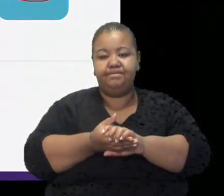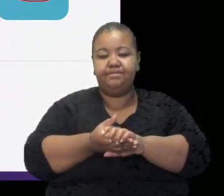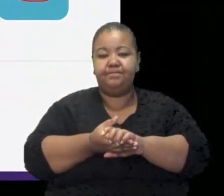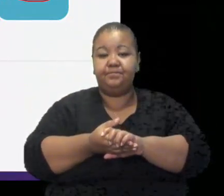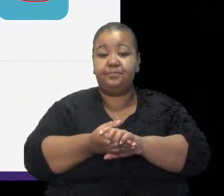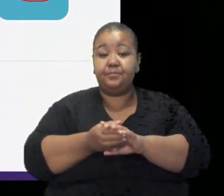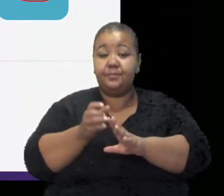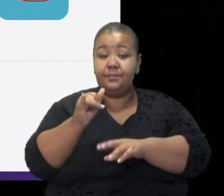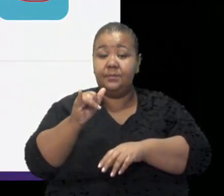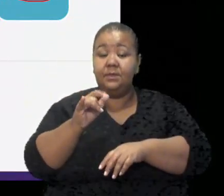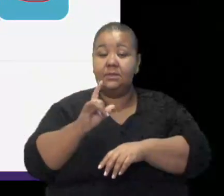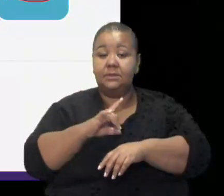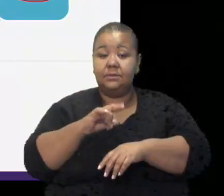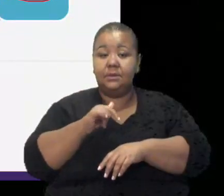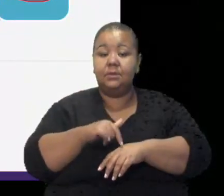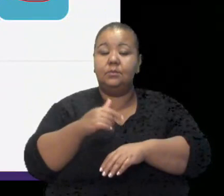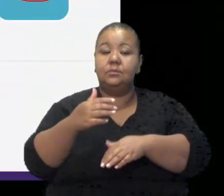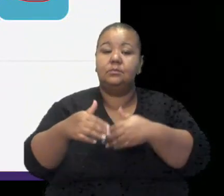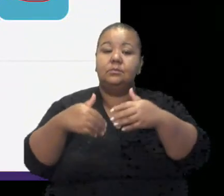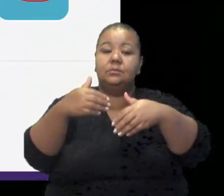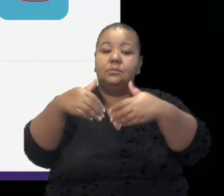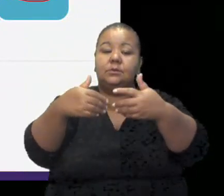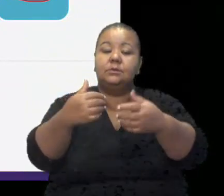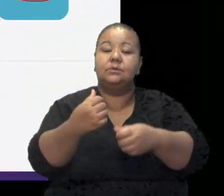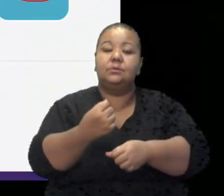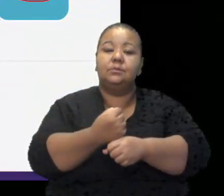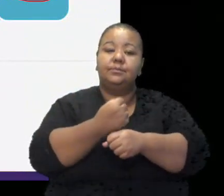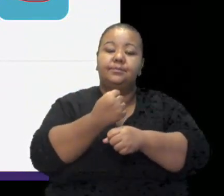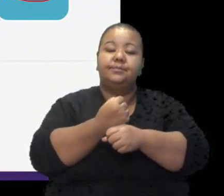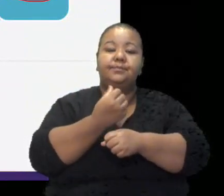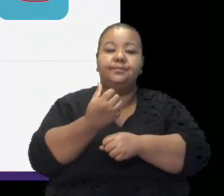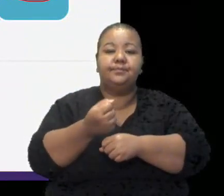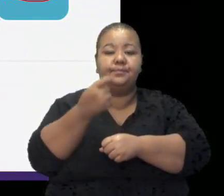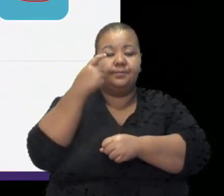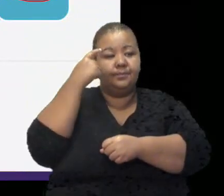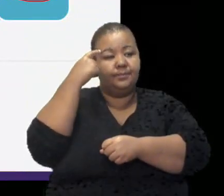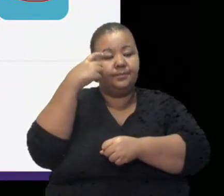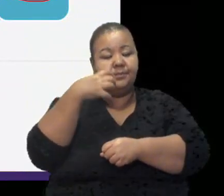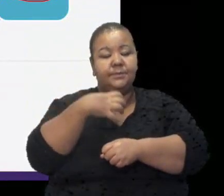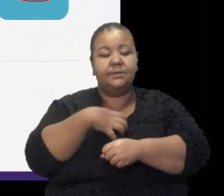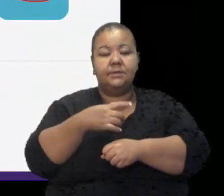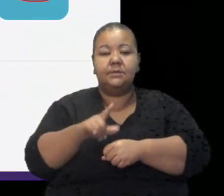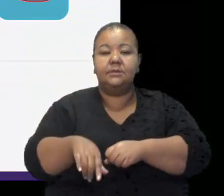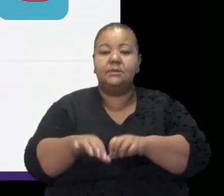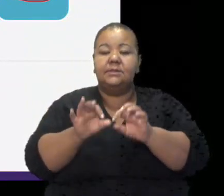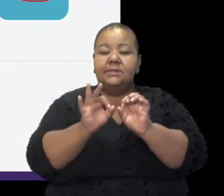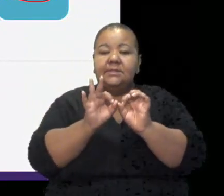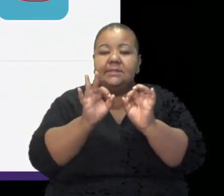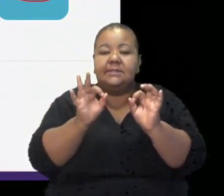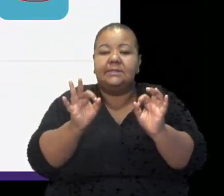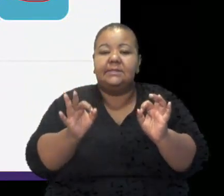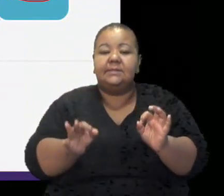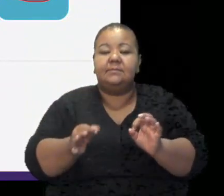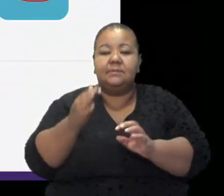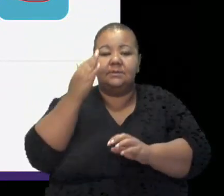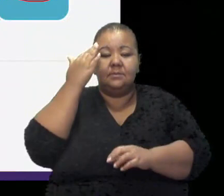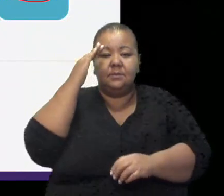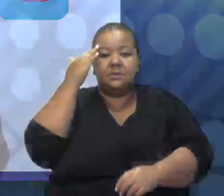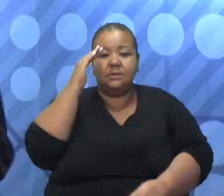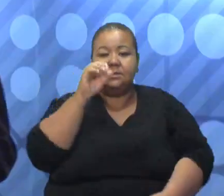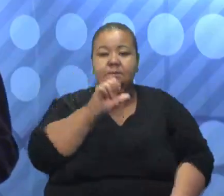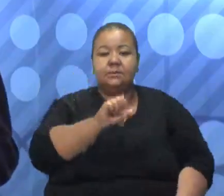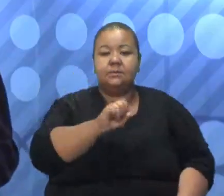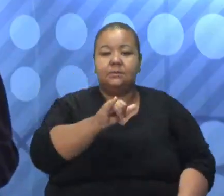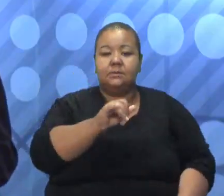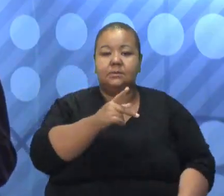se eu tenho todo um processo produtivo, vamos pensar de uma maneira bem simples para entender o CIPOC. Vamos imaginar que eu